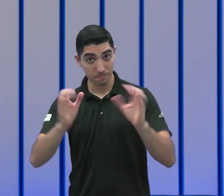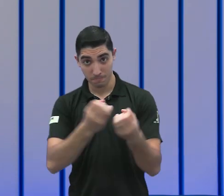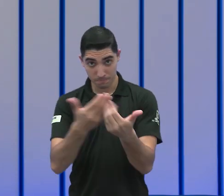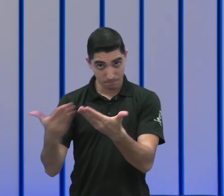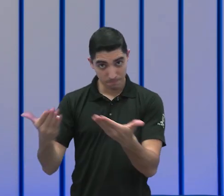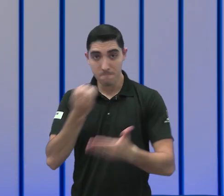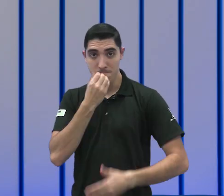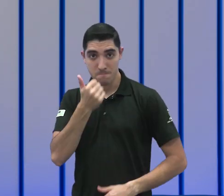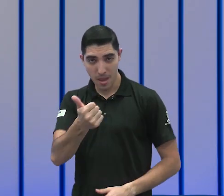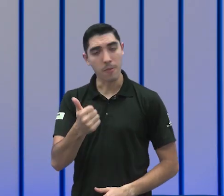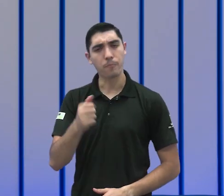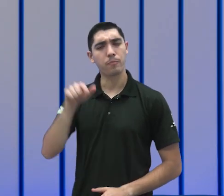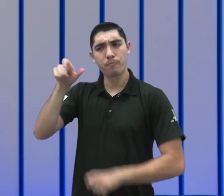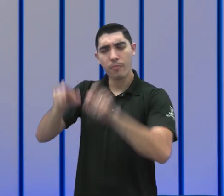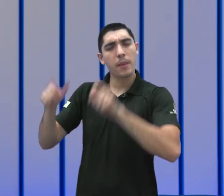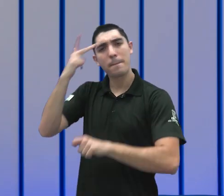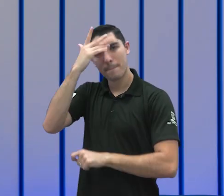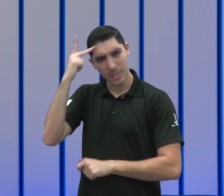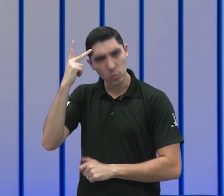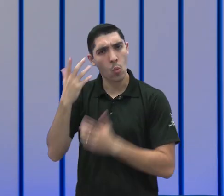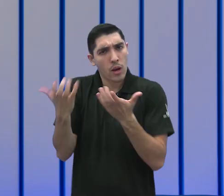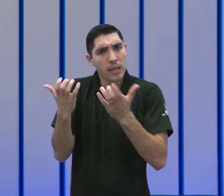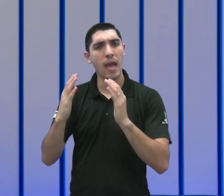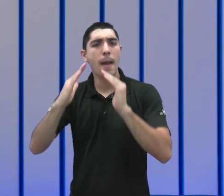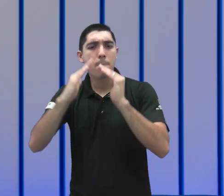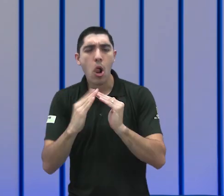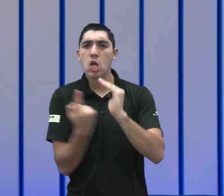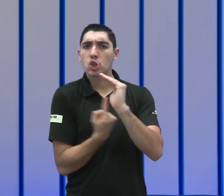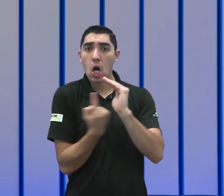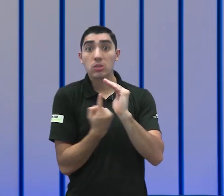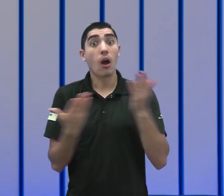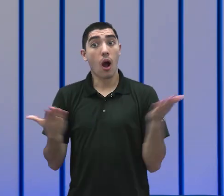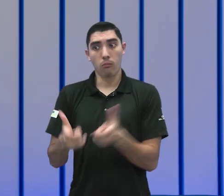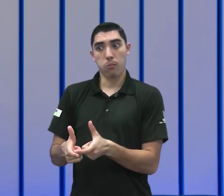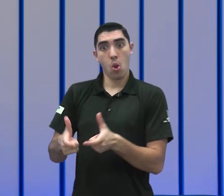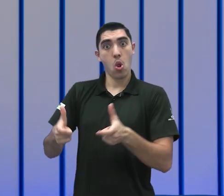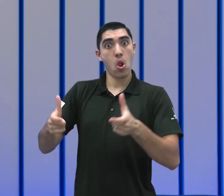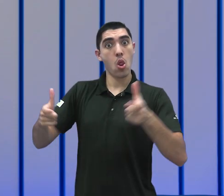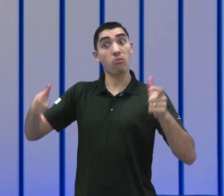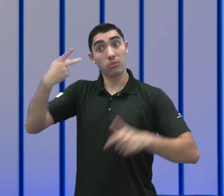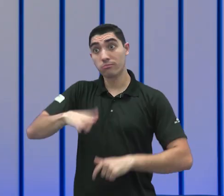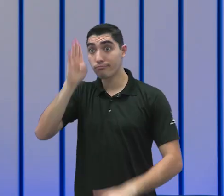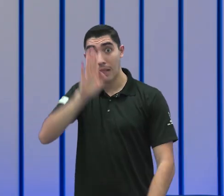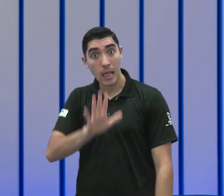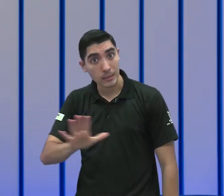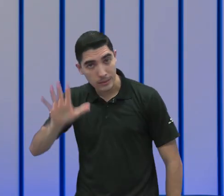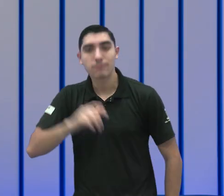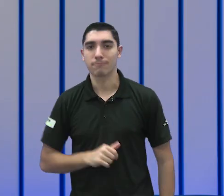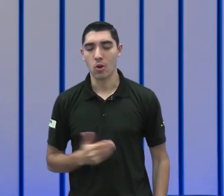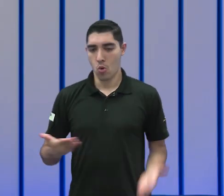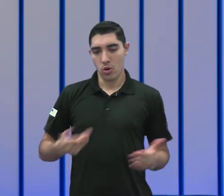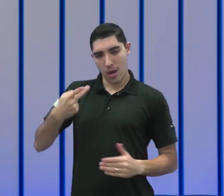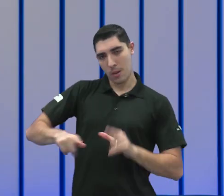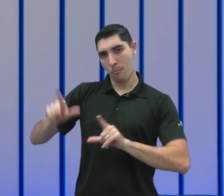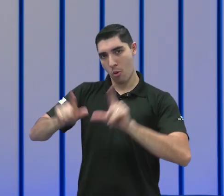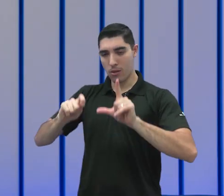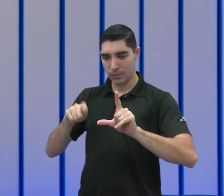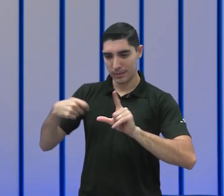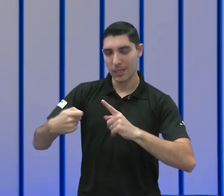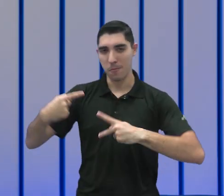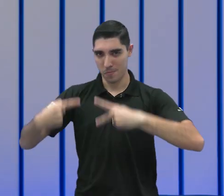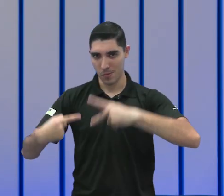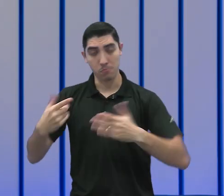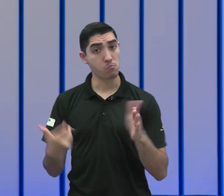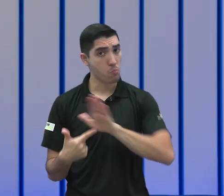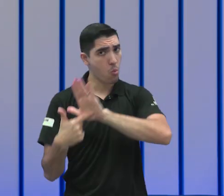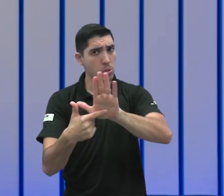Oi, tudo bom? O crescimento do número de pessoas que moram sozinhas já é realidade nos lares brasileiros. Hoje, o Sobre Política discute